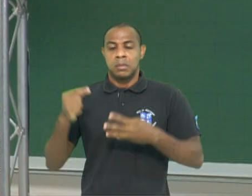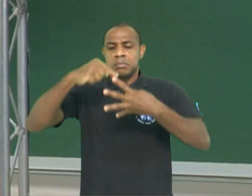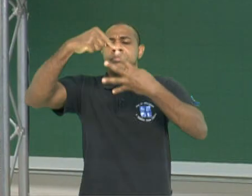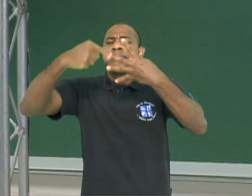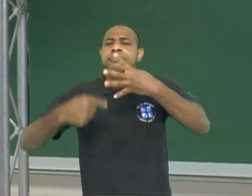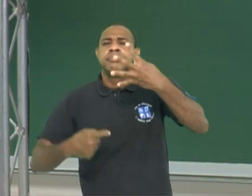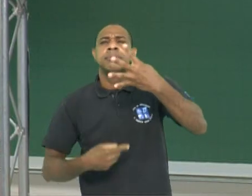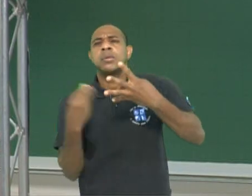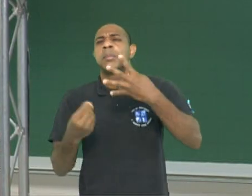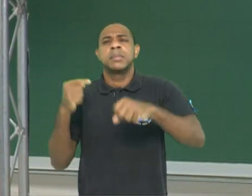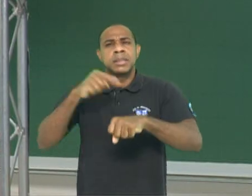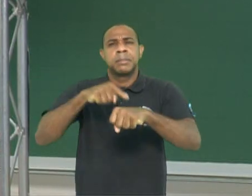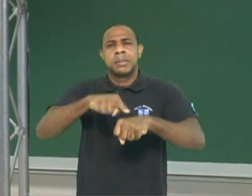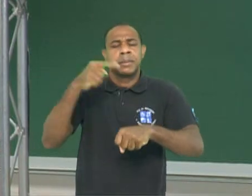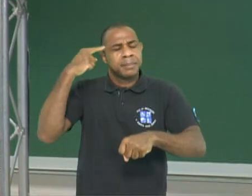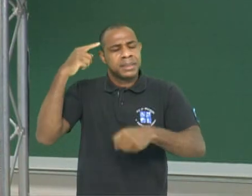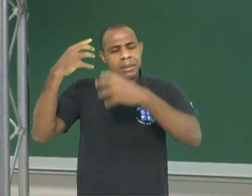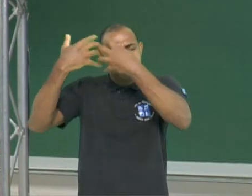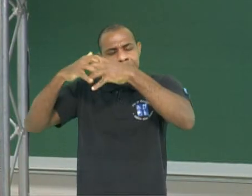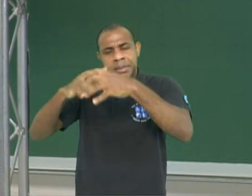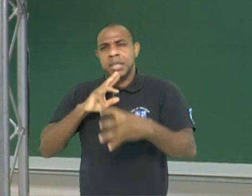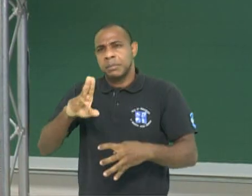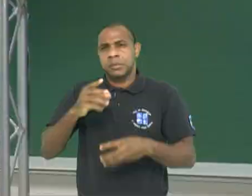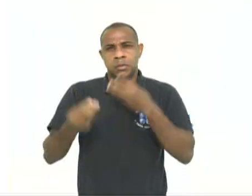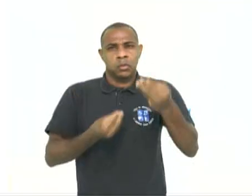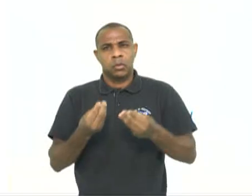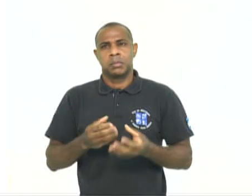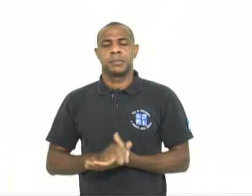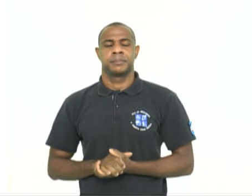Então, dou um tempinho para vocês pensarem e resolverem isso aí e a gente já volta.